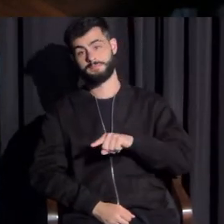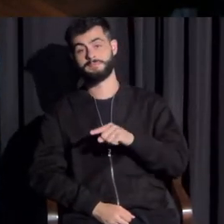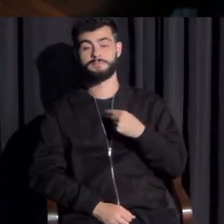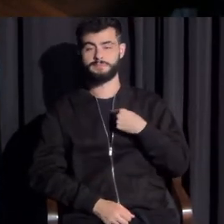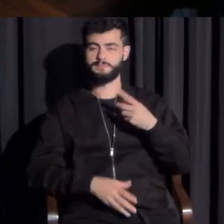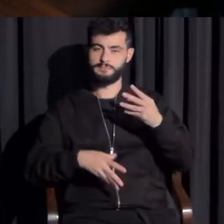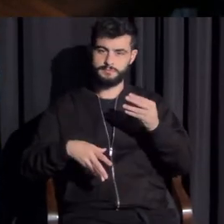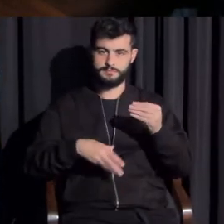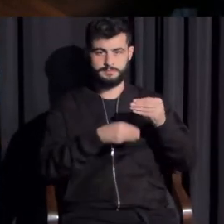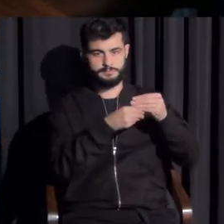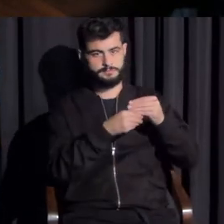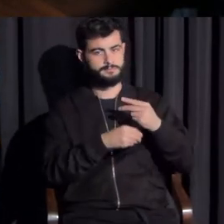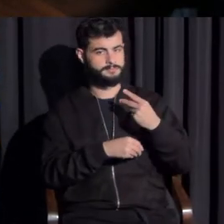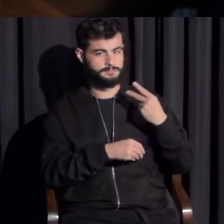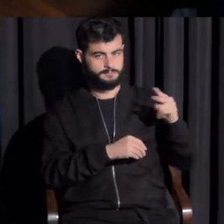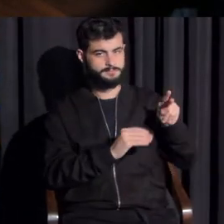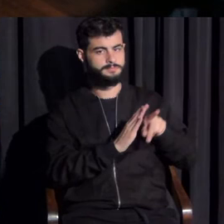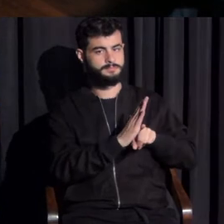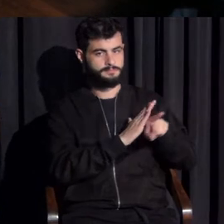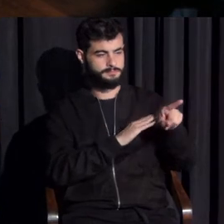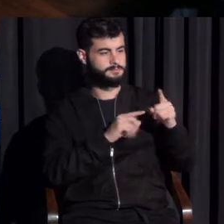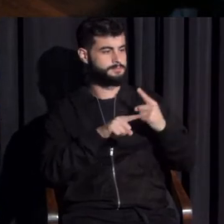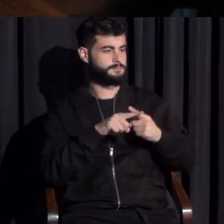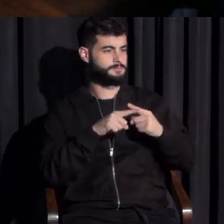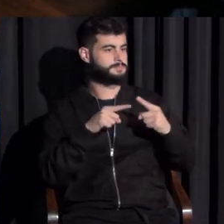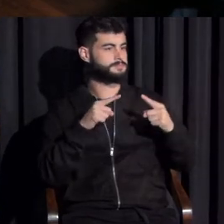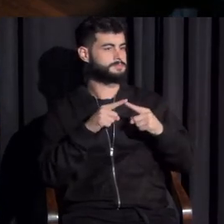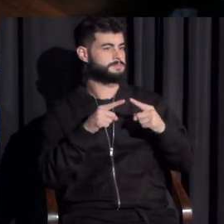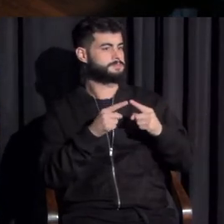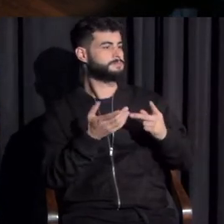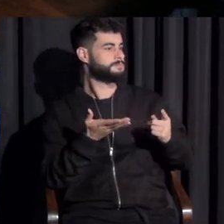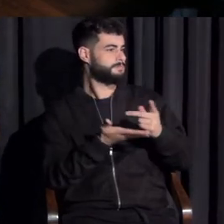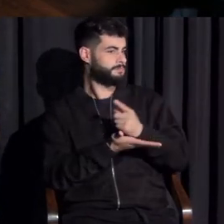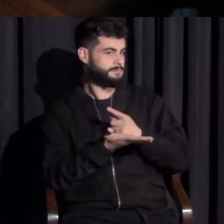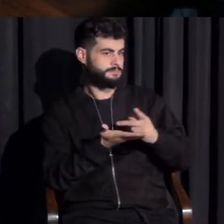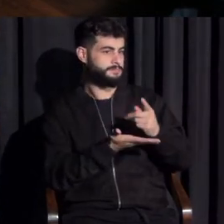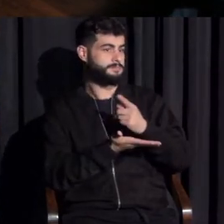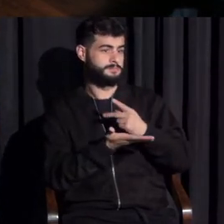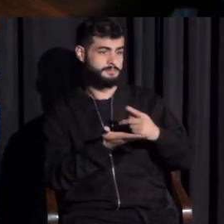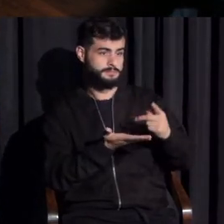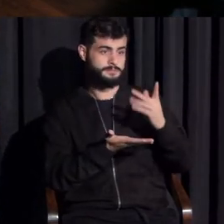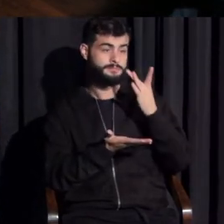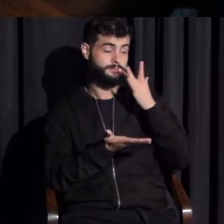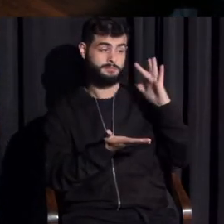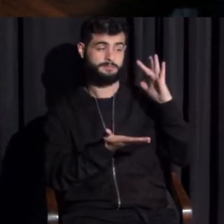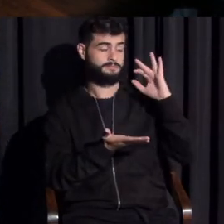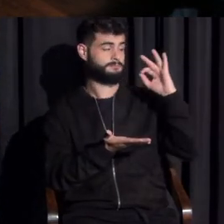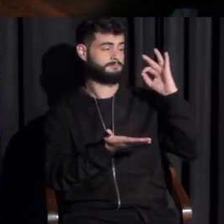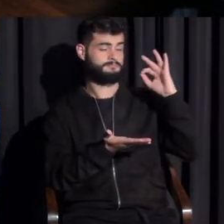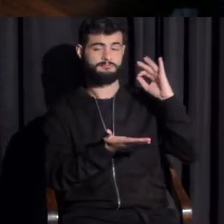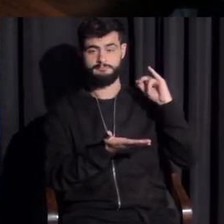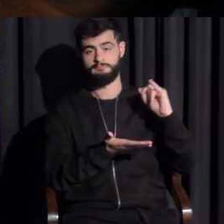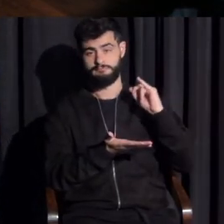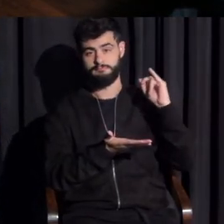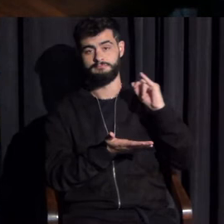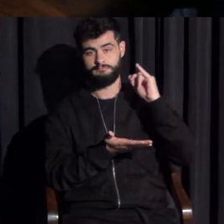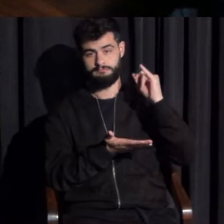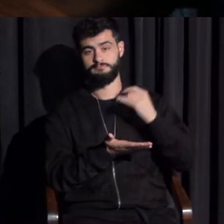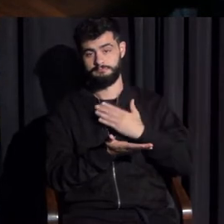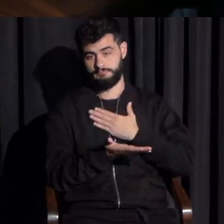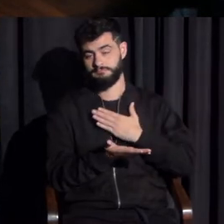Will, provocando, já que a gente está falando de desenho, e desenho para mim é muito caro, é algo muito caro, e a visitar as